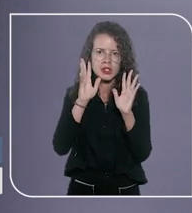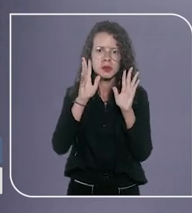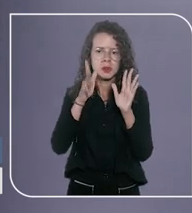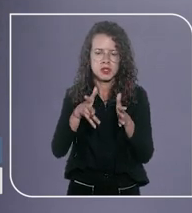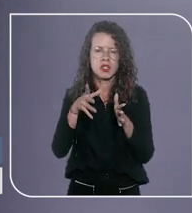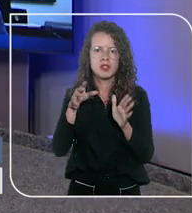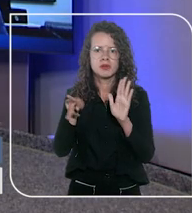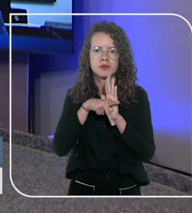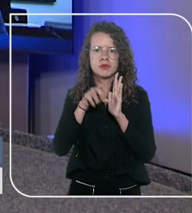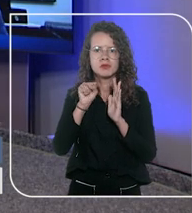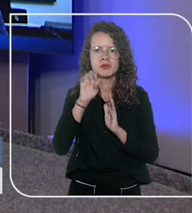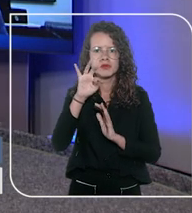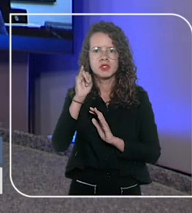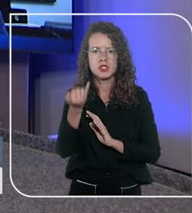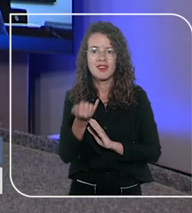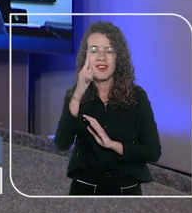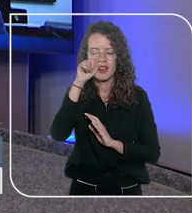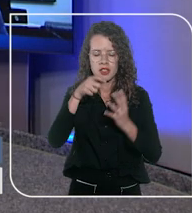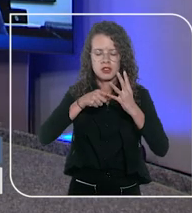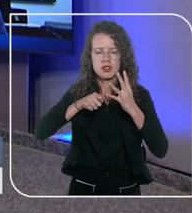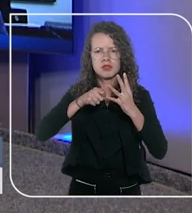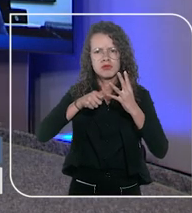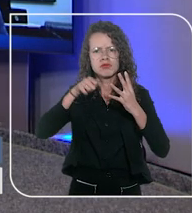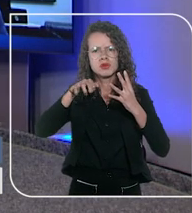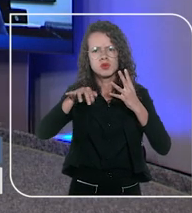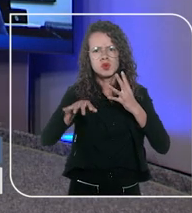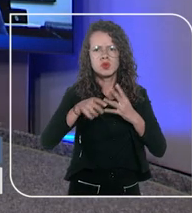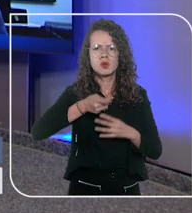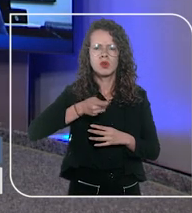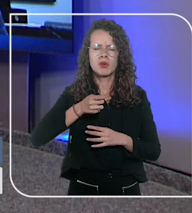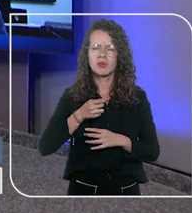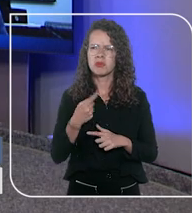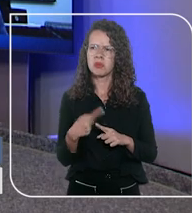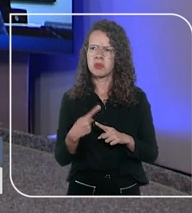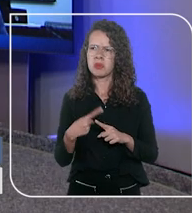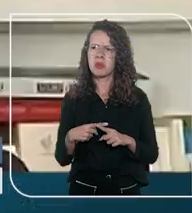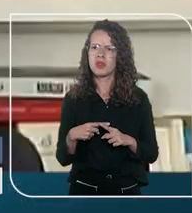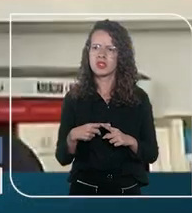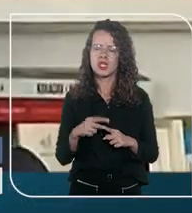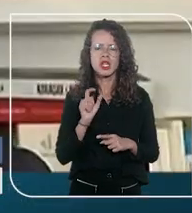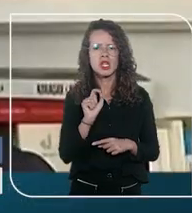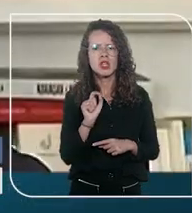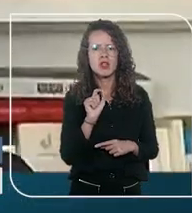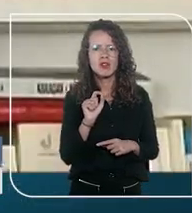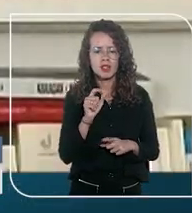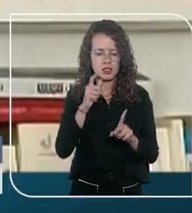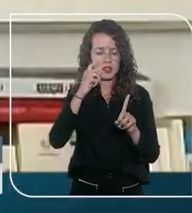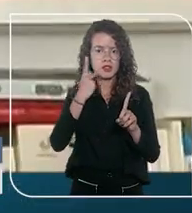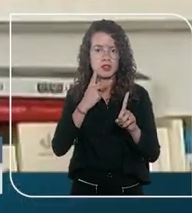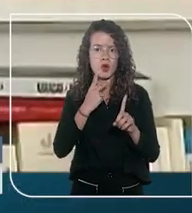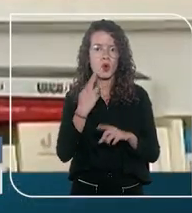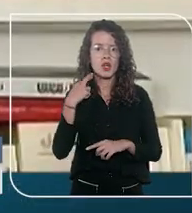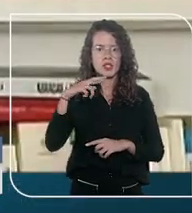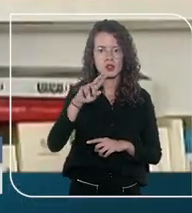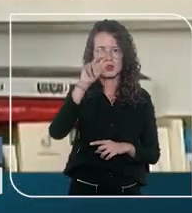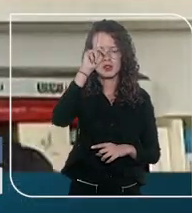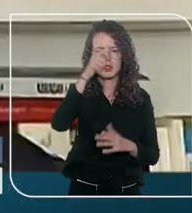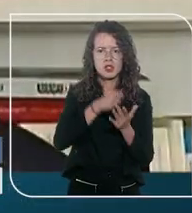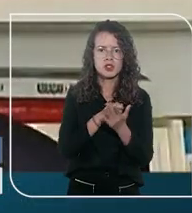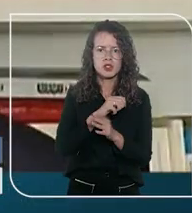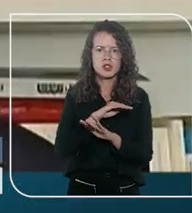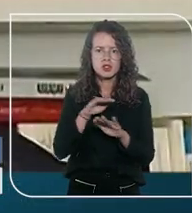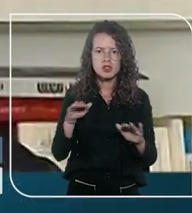de jurisprudência dominante. O que é a jurisprudência dominante, né? As decisões monocráticas não fariam parte